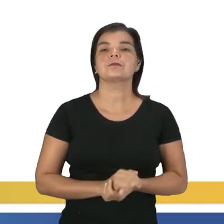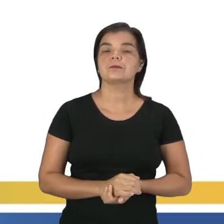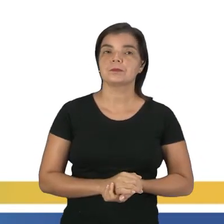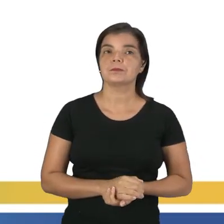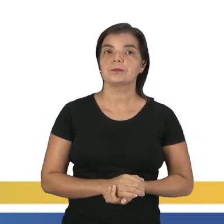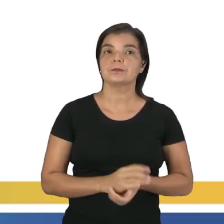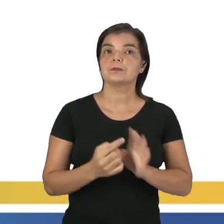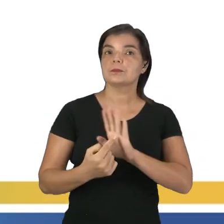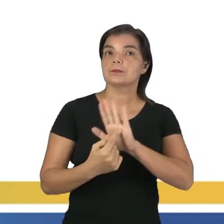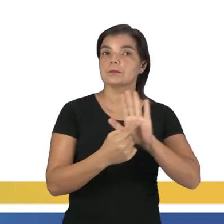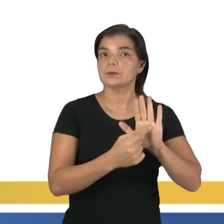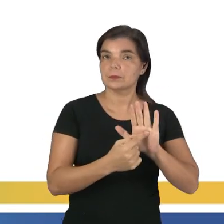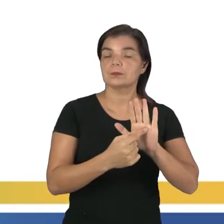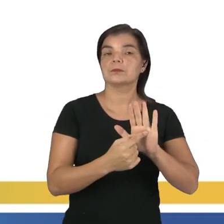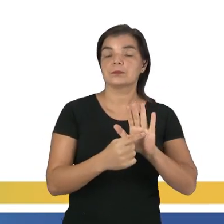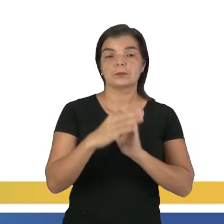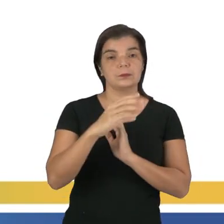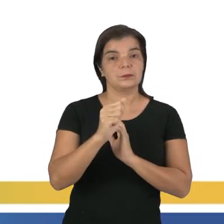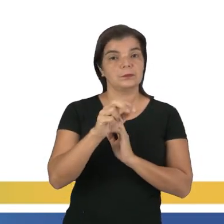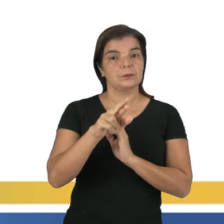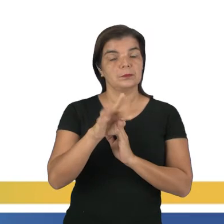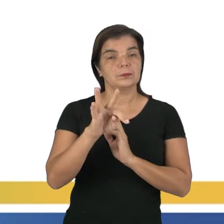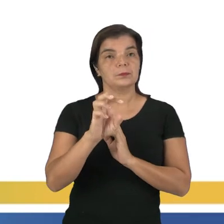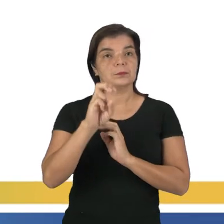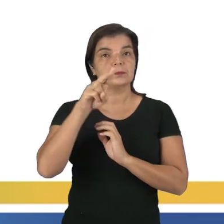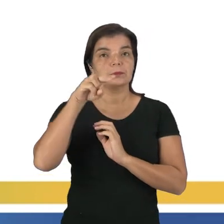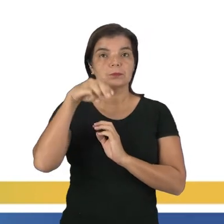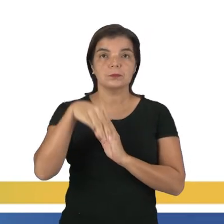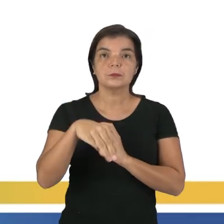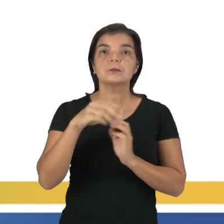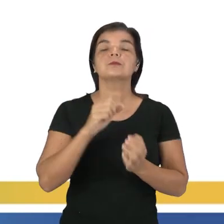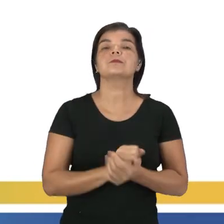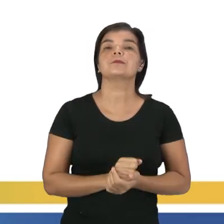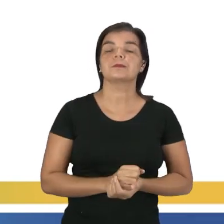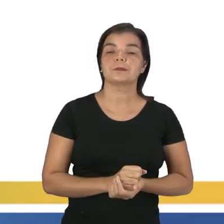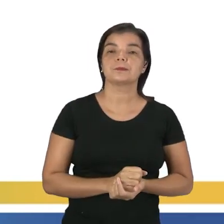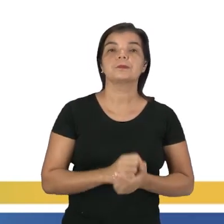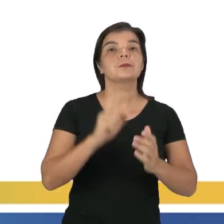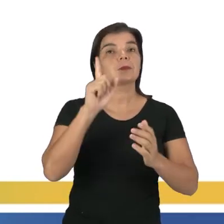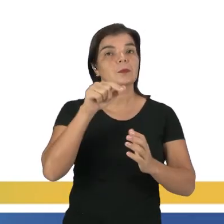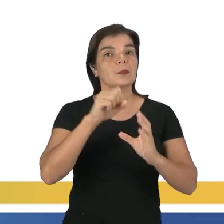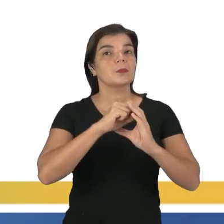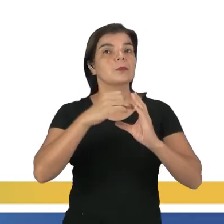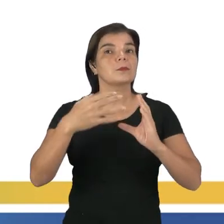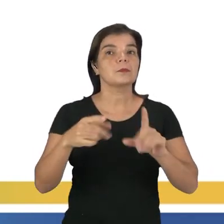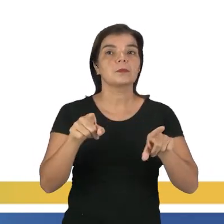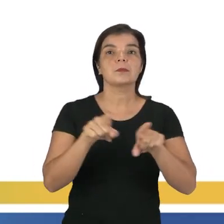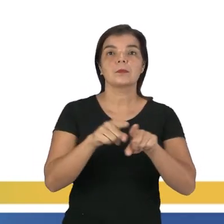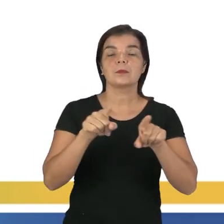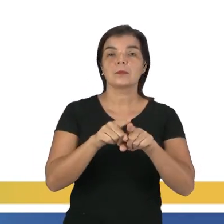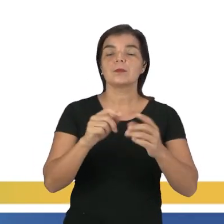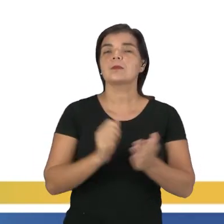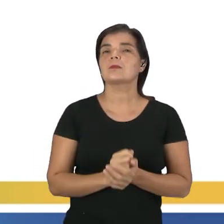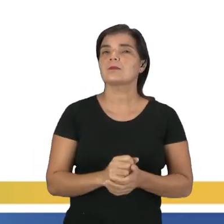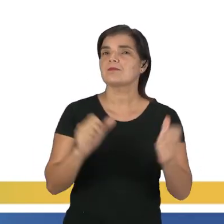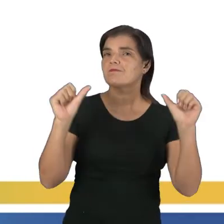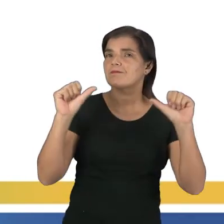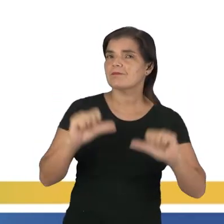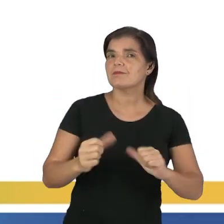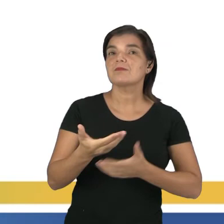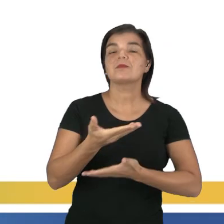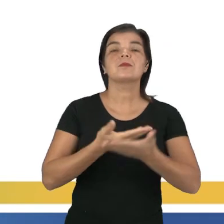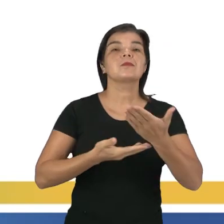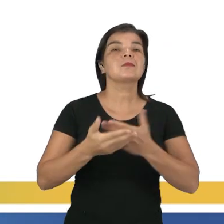e organização do trabalho, a representação contida no cartoon é caracterizada